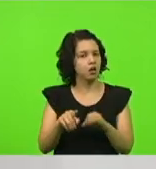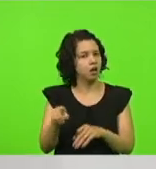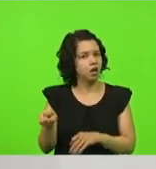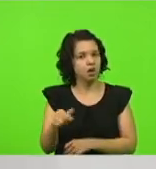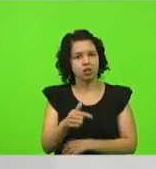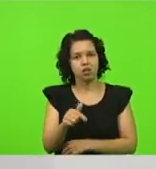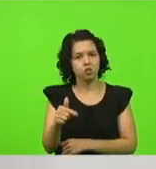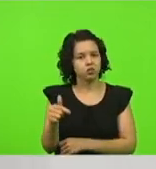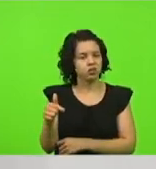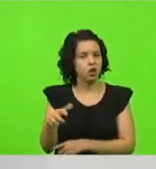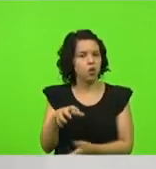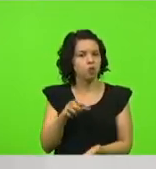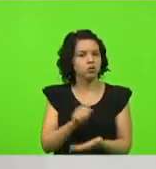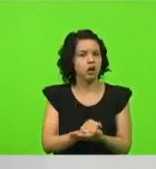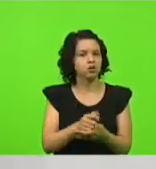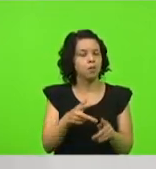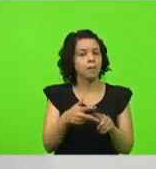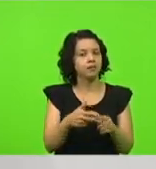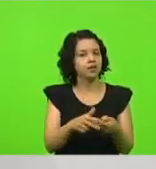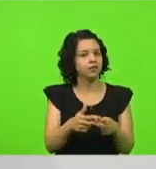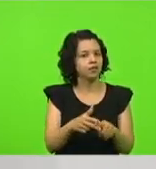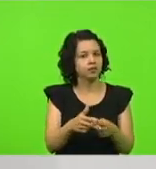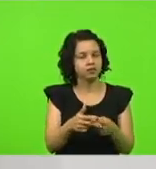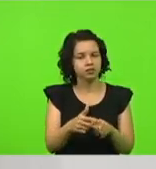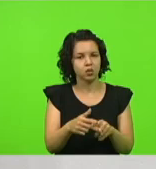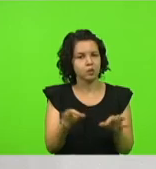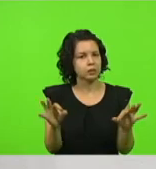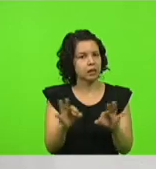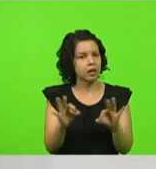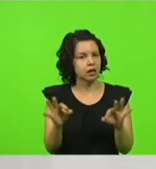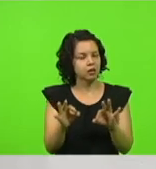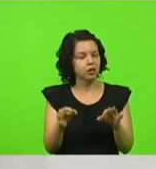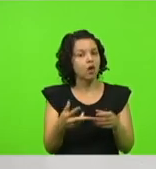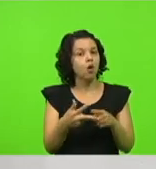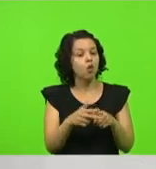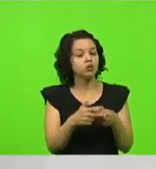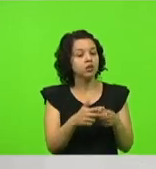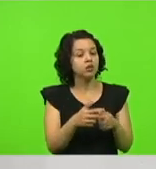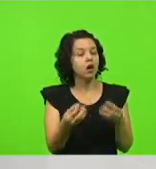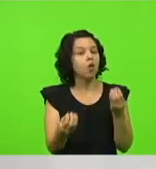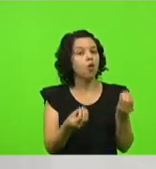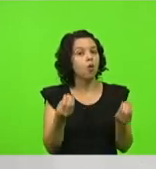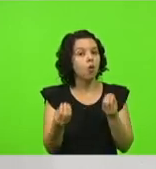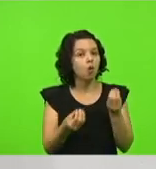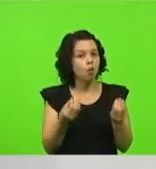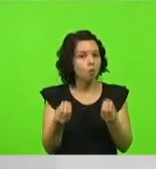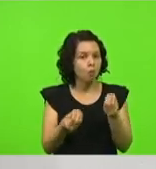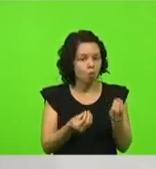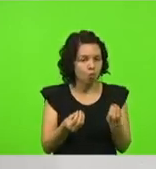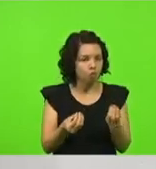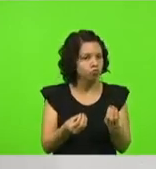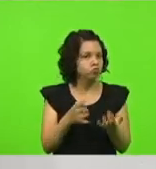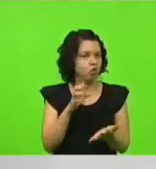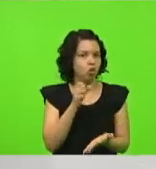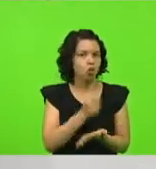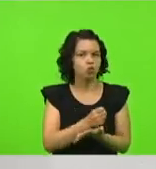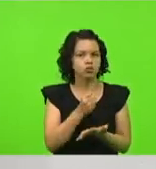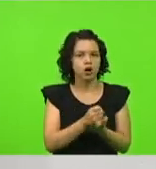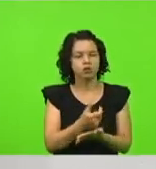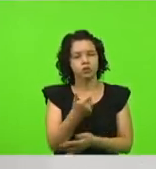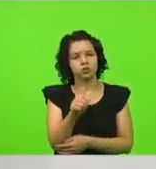não tem contrato de manutenção desses equipamentos. Não tem como consertar esses equipamentos, não tem um contrato para consertar.